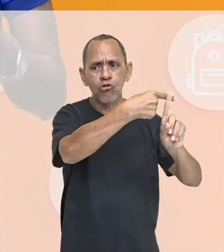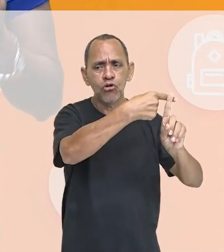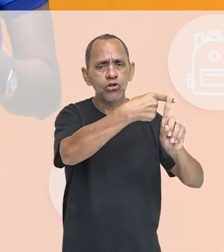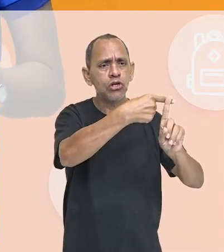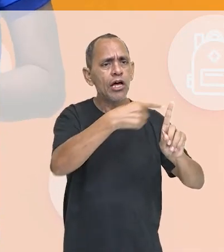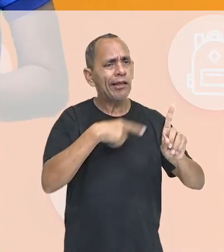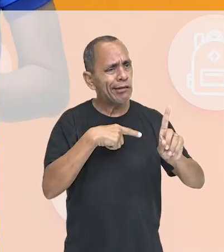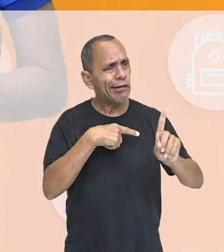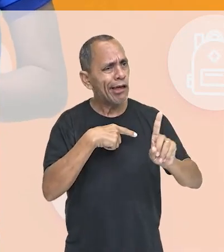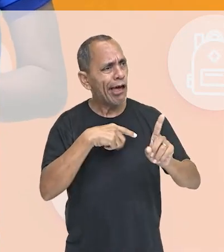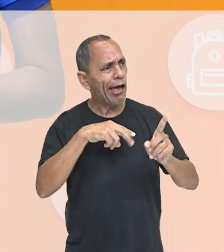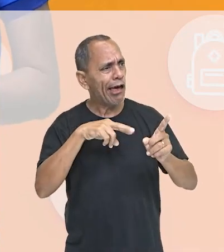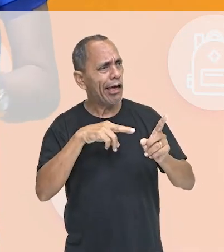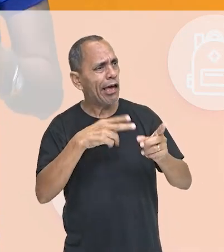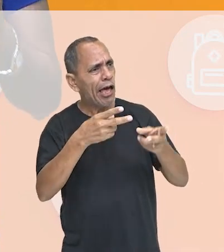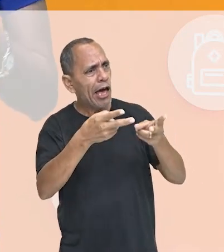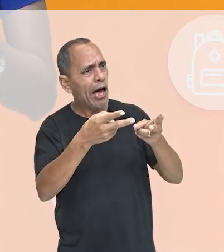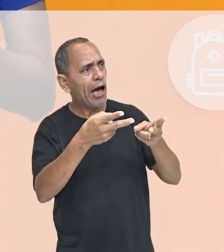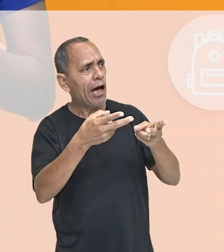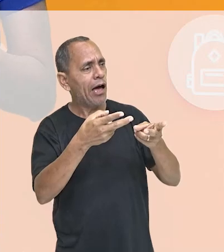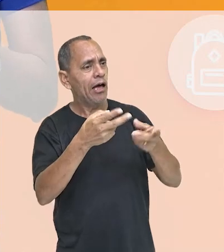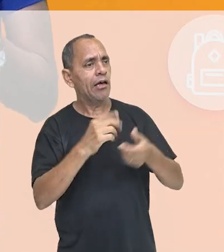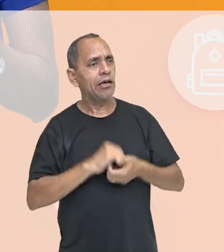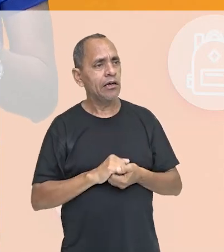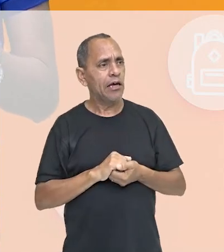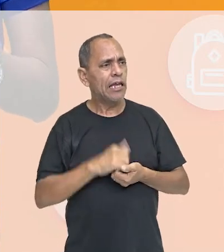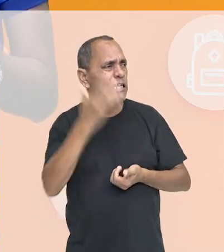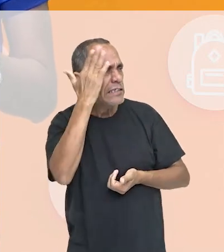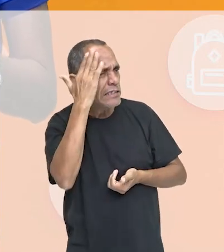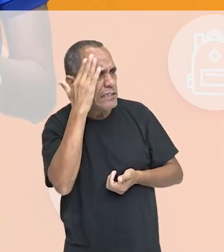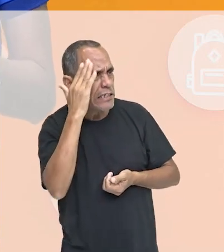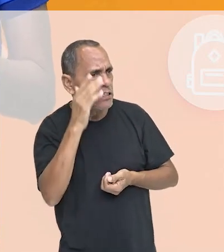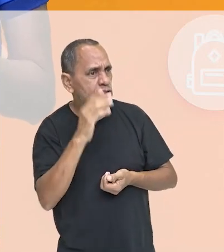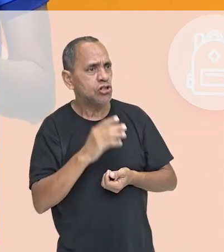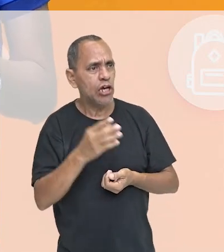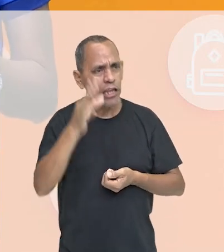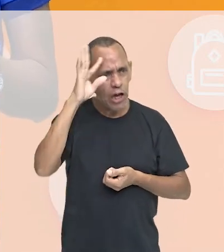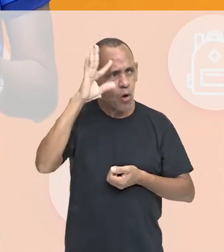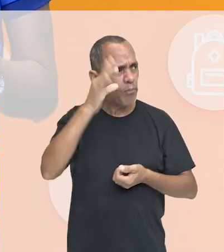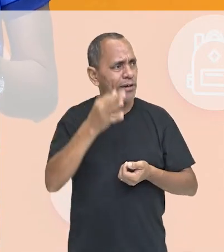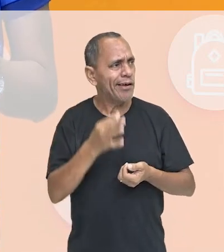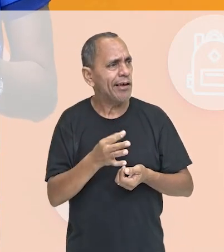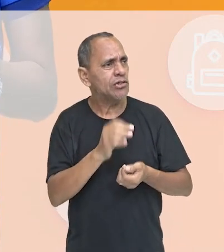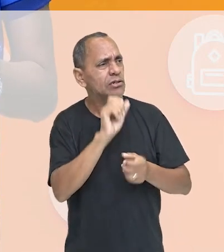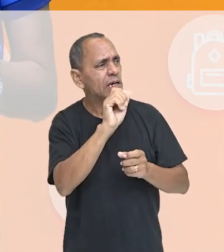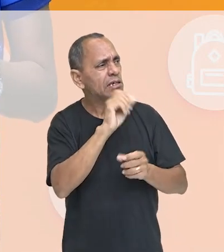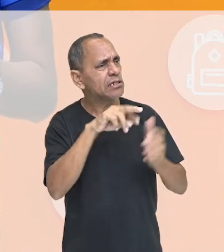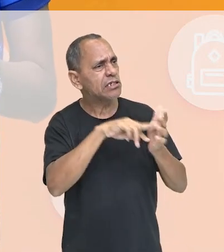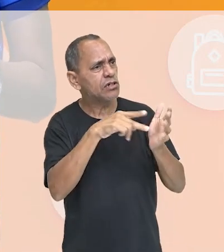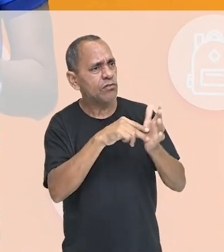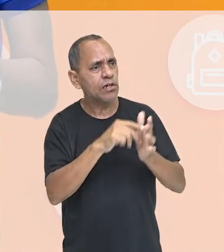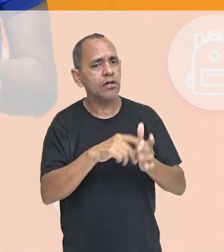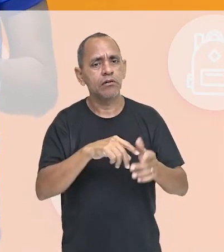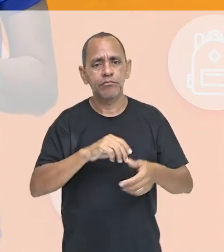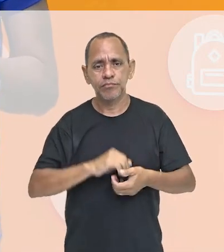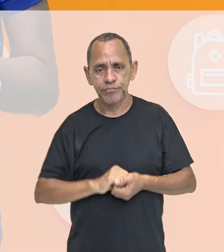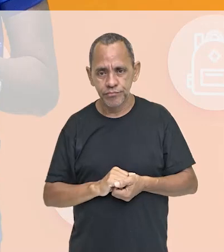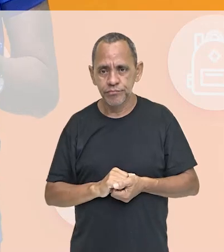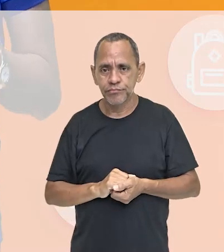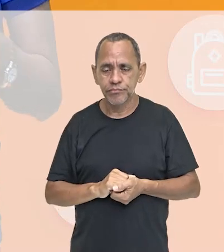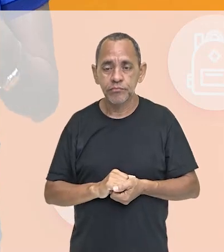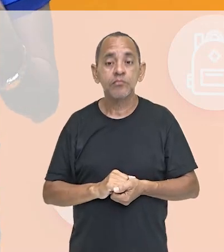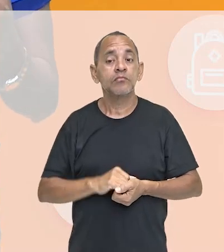não. Então percebam que o sagrado traz um valor simbólico a um determinado objeto para